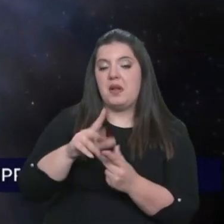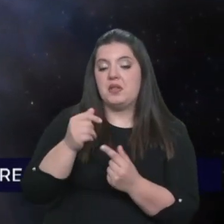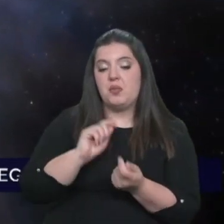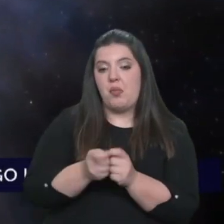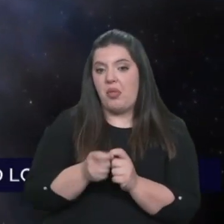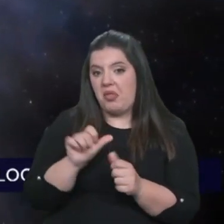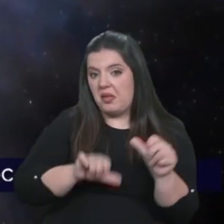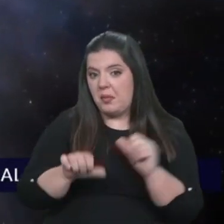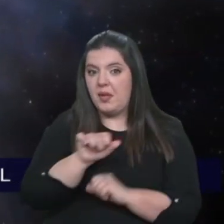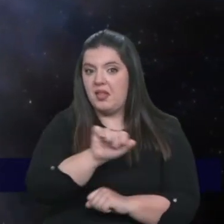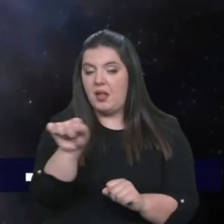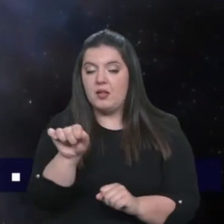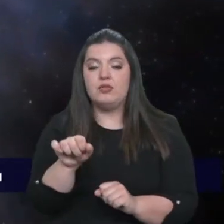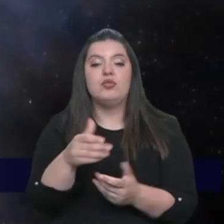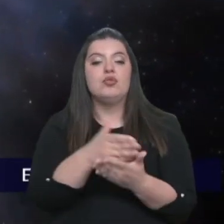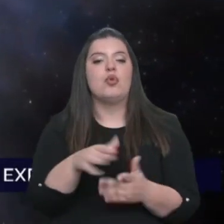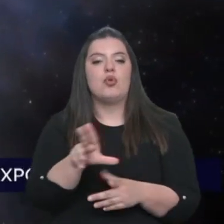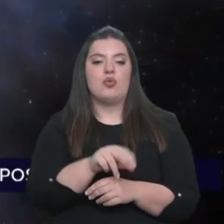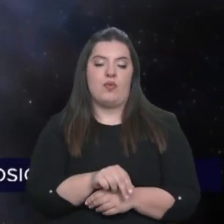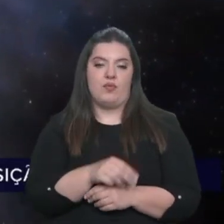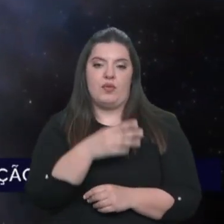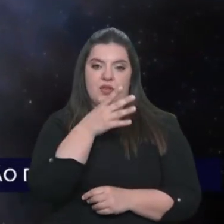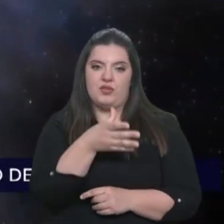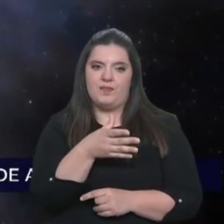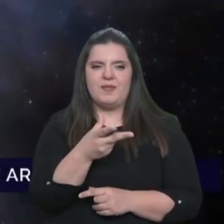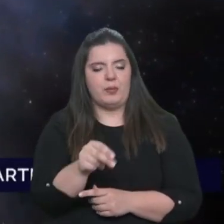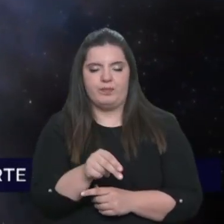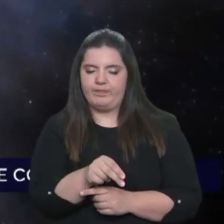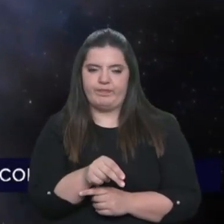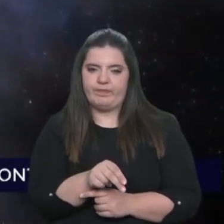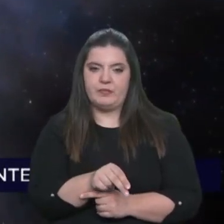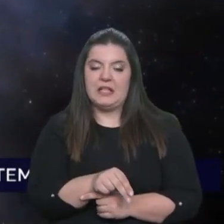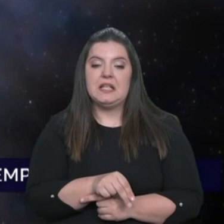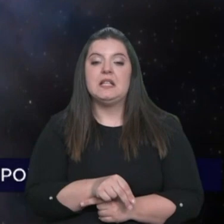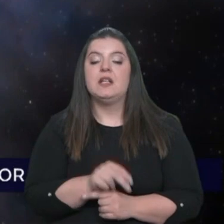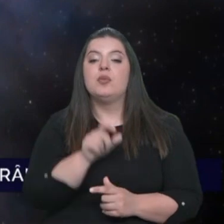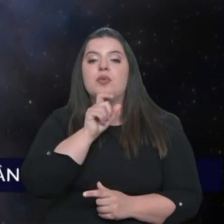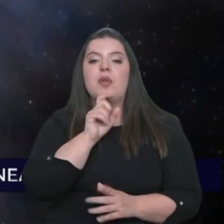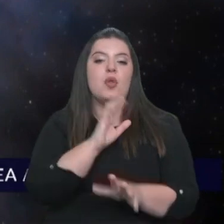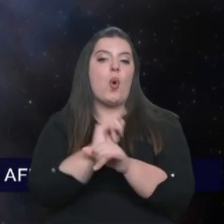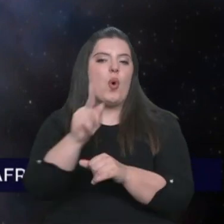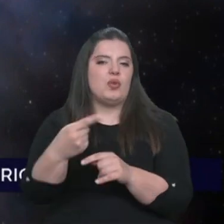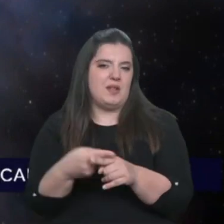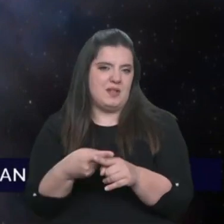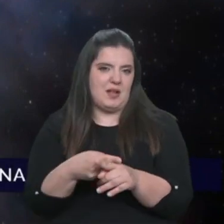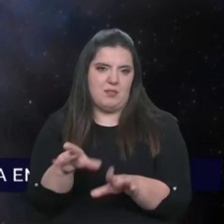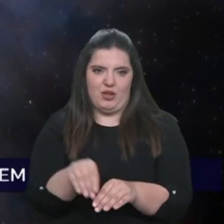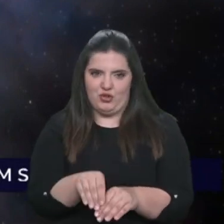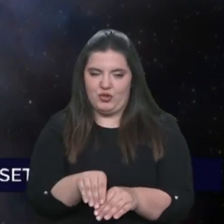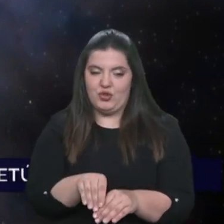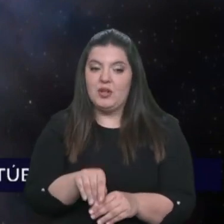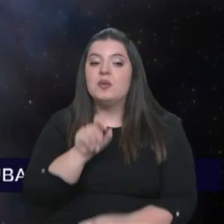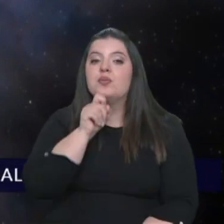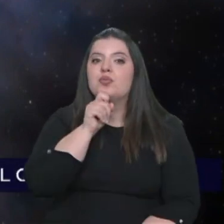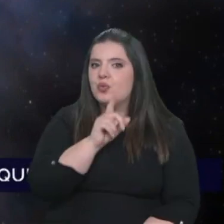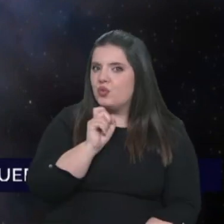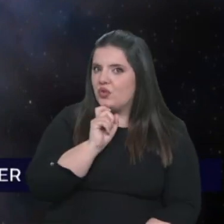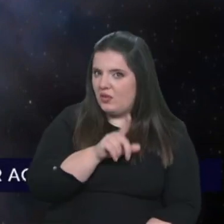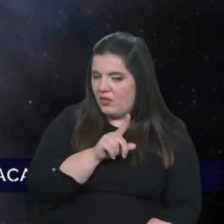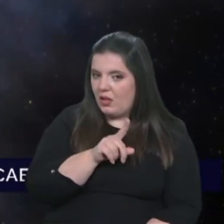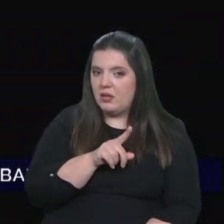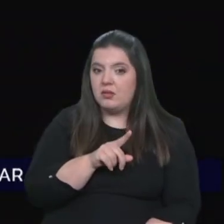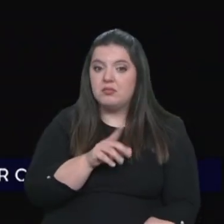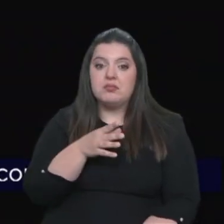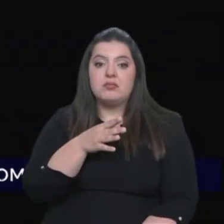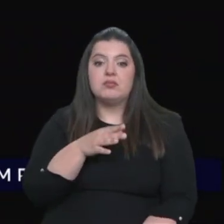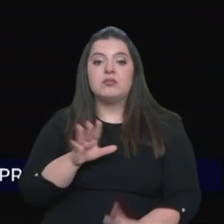química? Este novo estudo diz que não. Aponta para outra coisa muito mais interessante. Se calhar não, é o